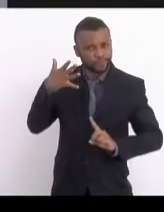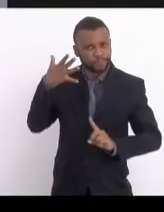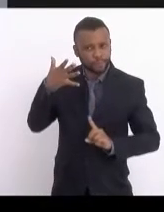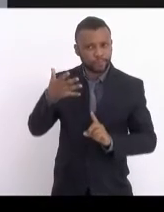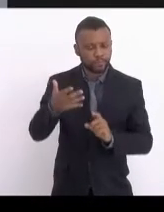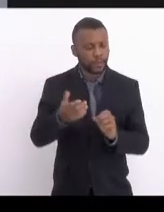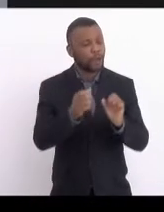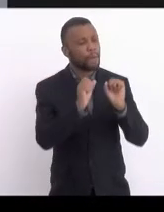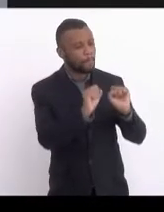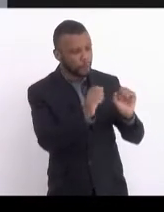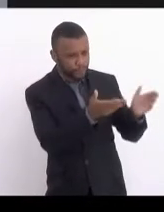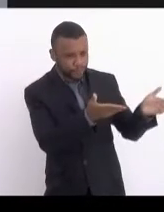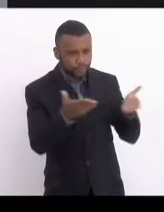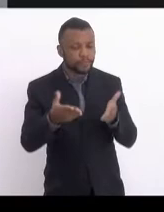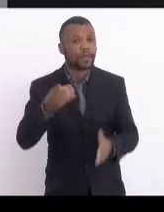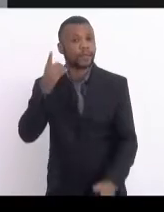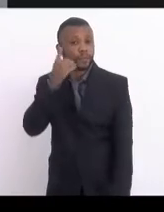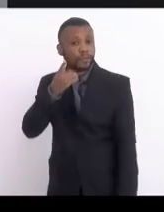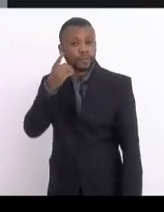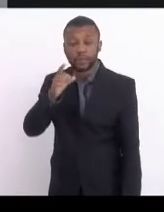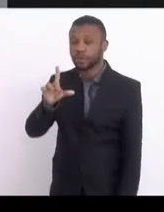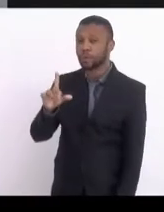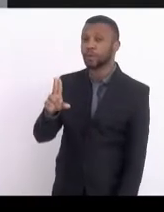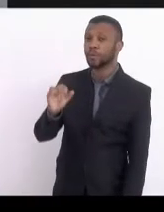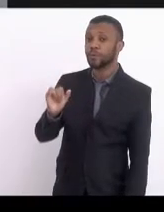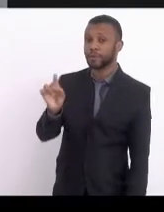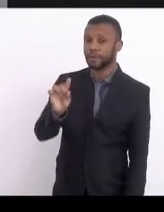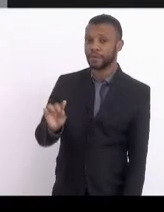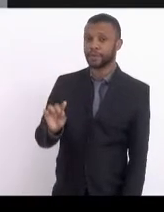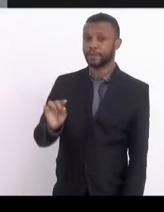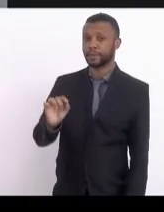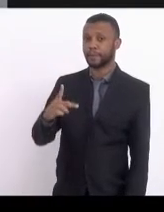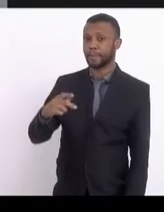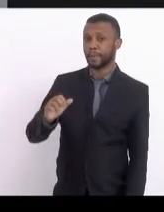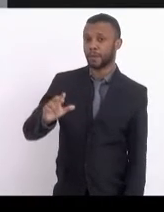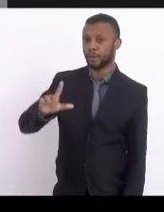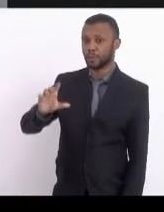Pode ir, deputado Luiz Paulo. Senhora presidente,